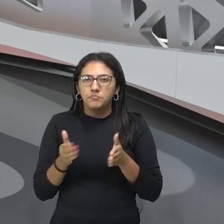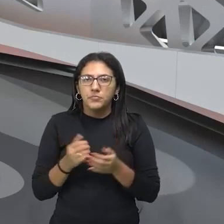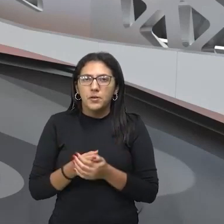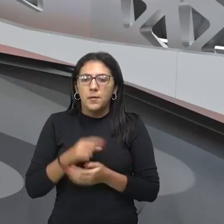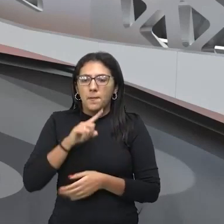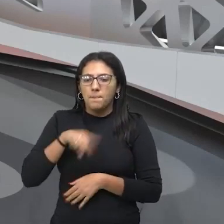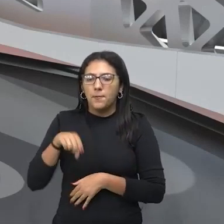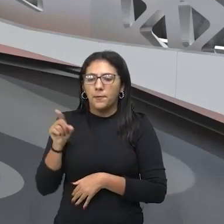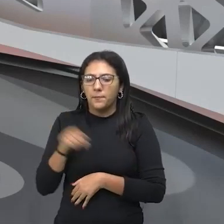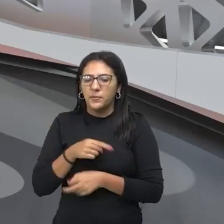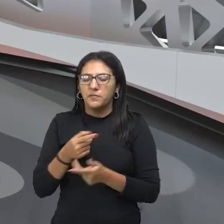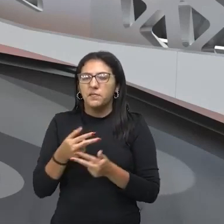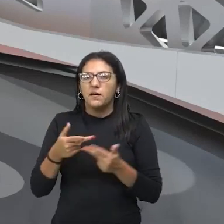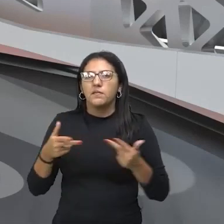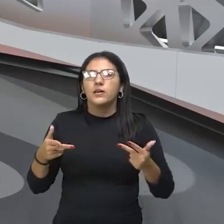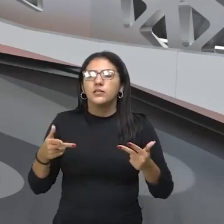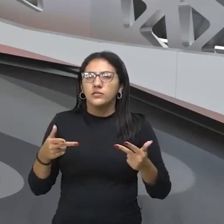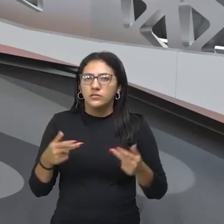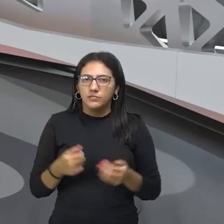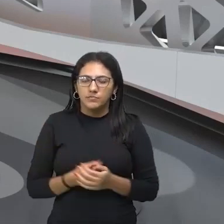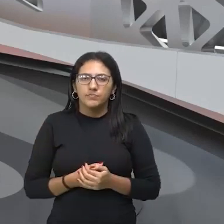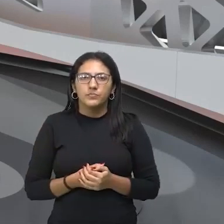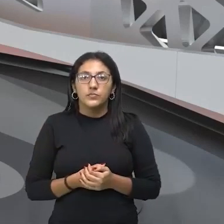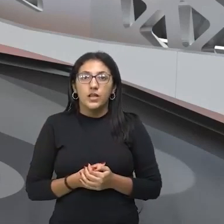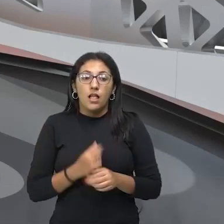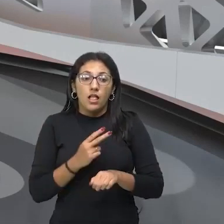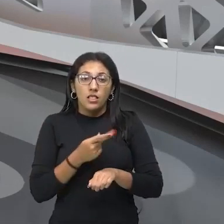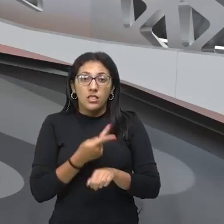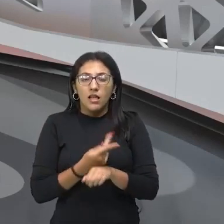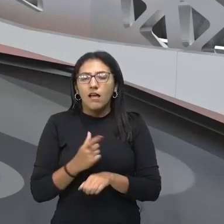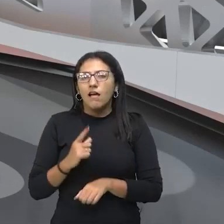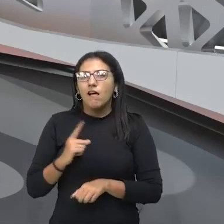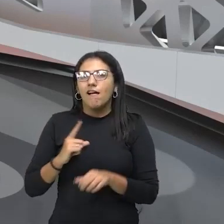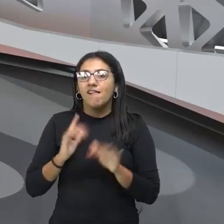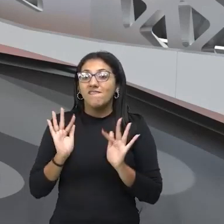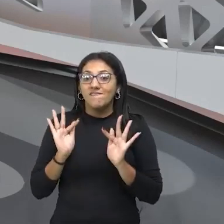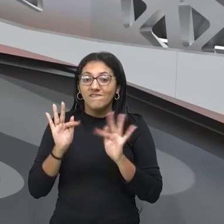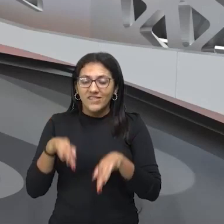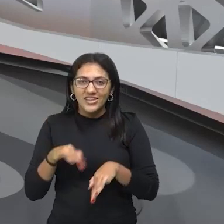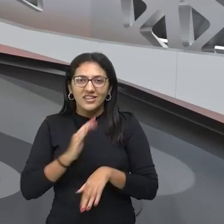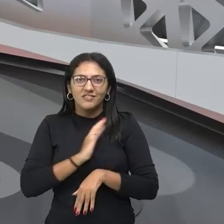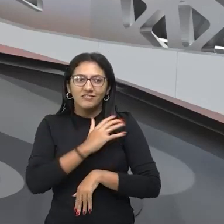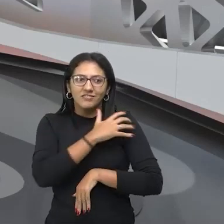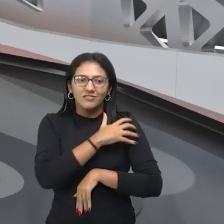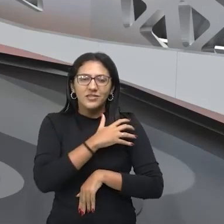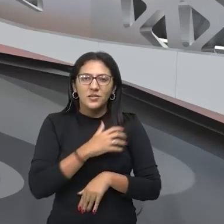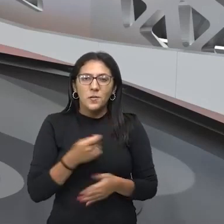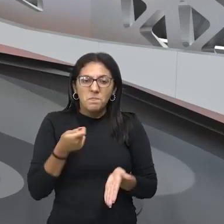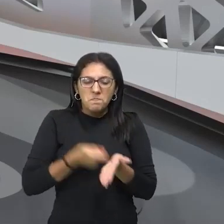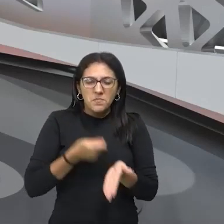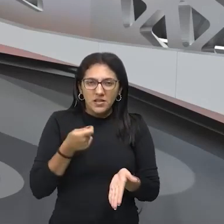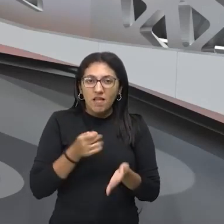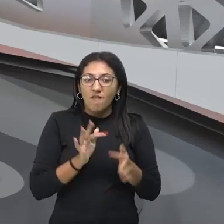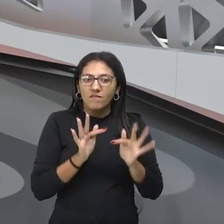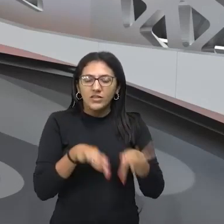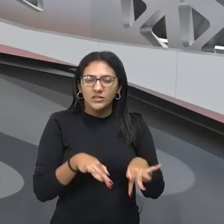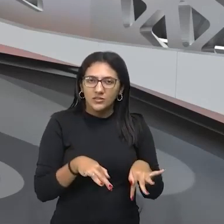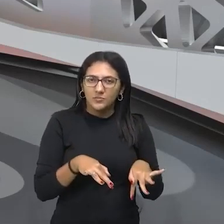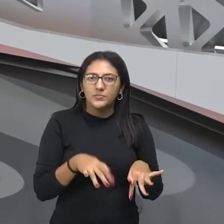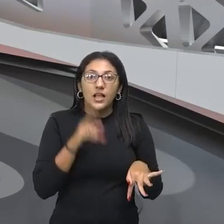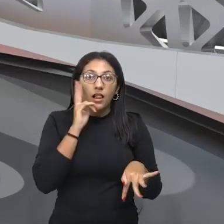nós vemos de censura no nosso país. Quando acaba o governo militar, aí volta o governo